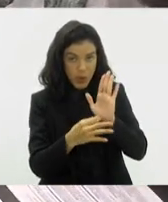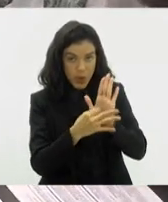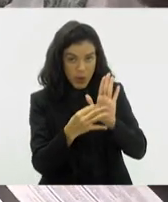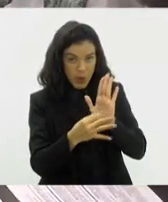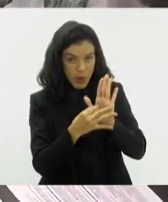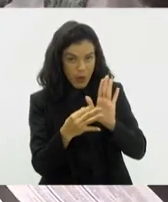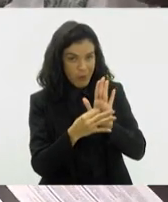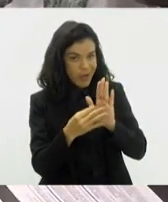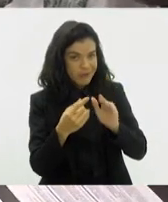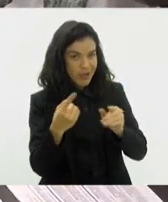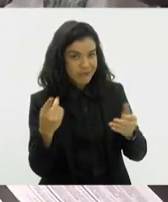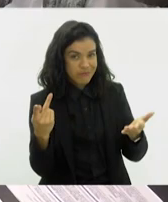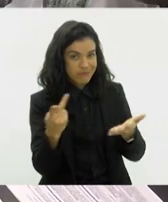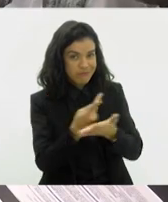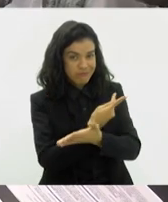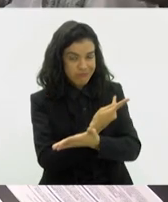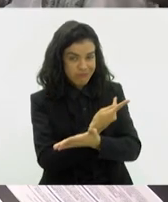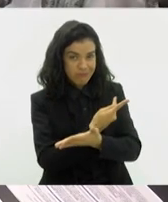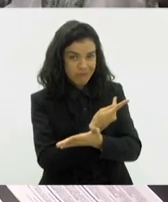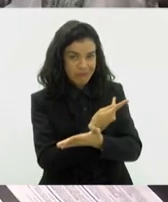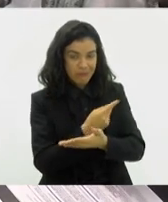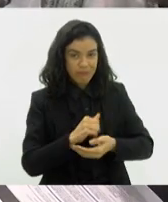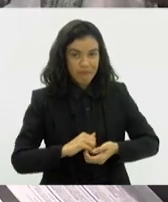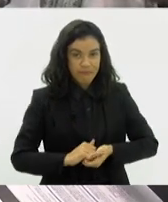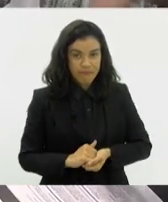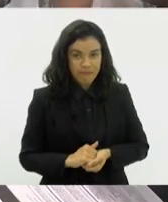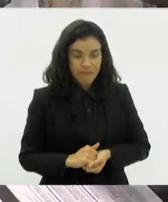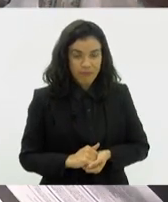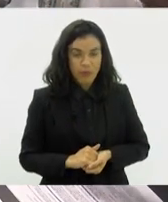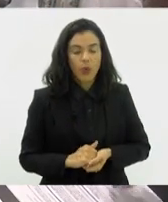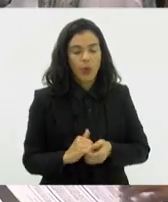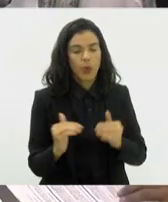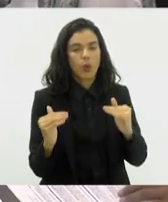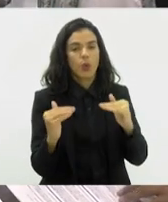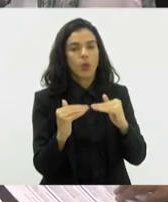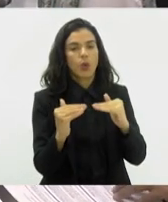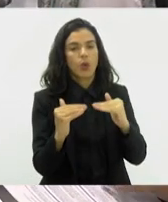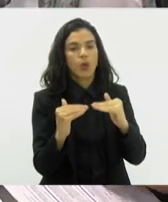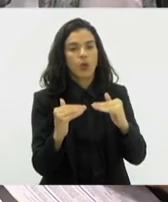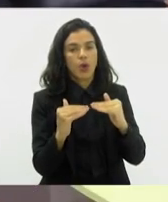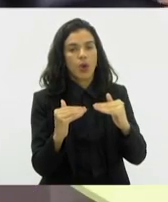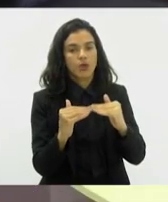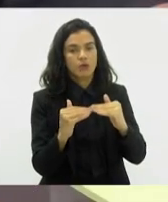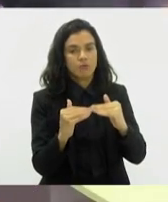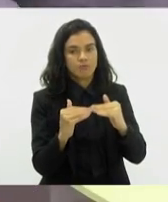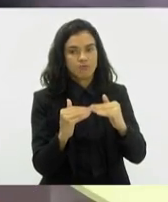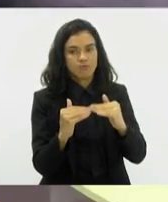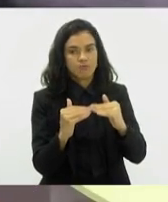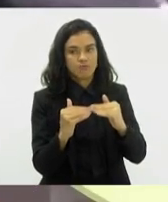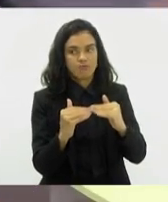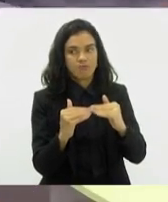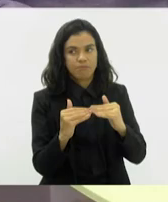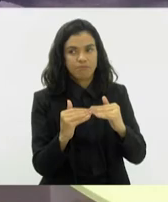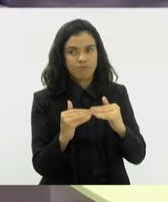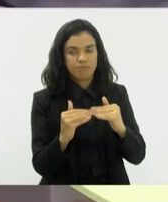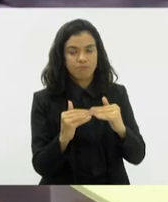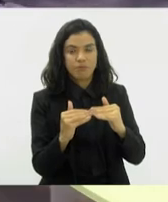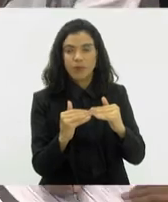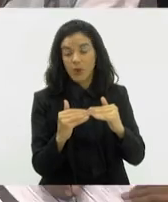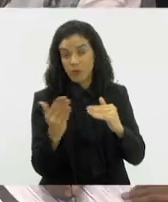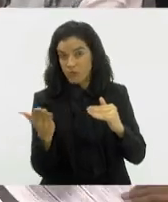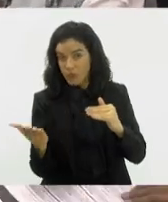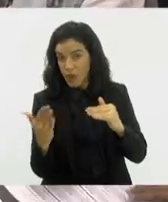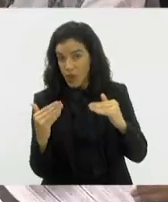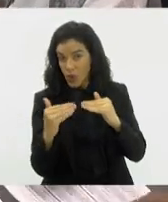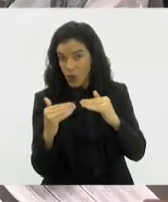não está correto trocar o relator para ser relatado agora pelo doutor deputado Vinícius Cosme? Concordo. A emenda de plenário? Então, com a